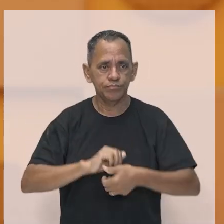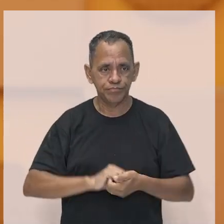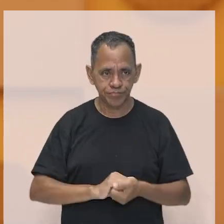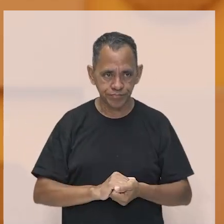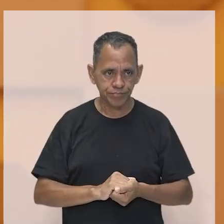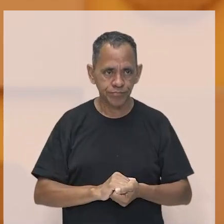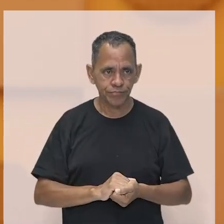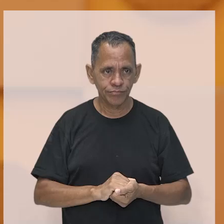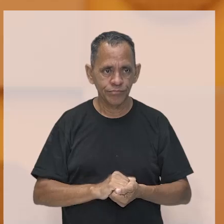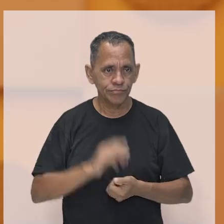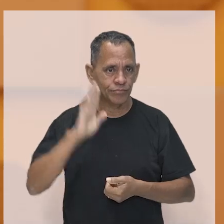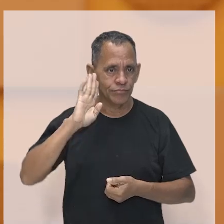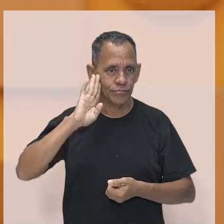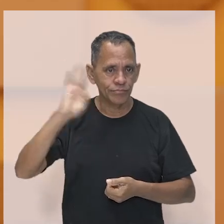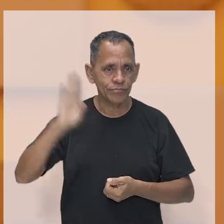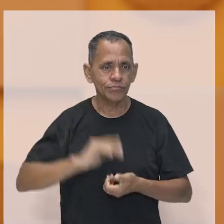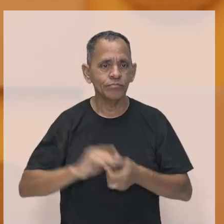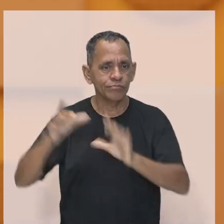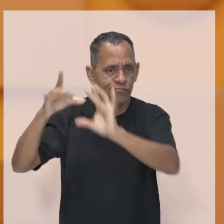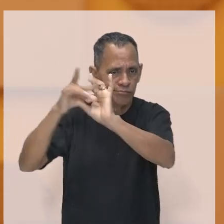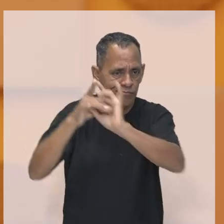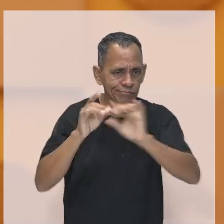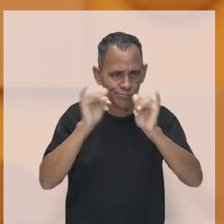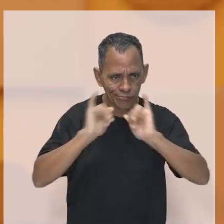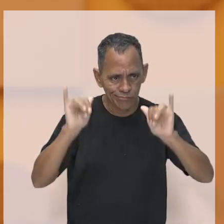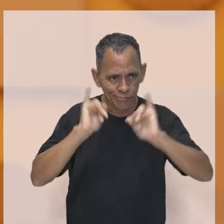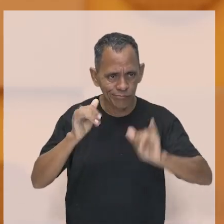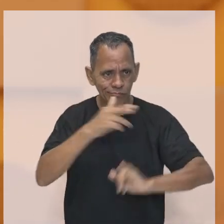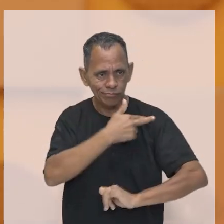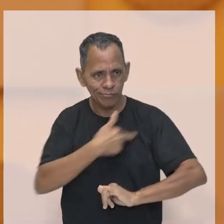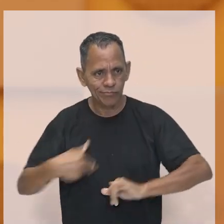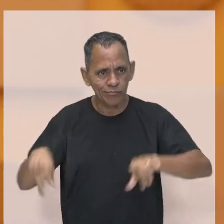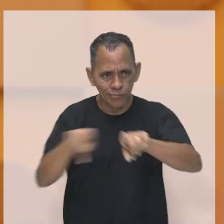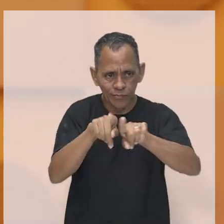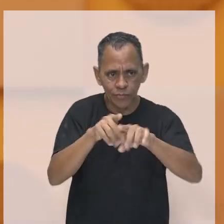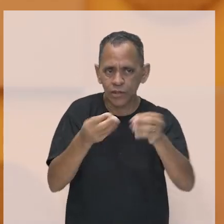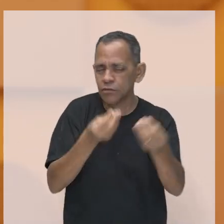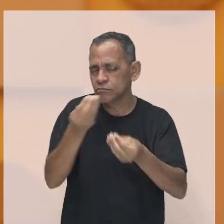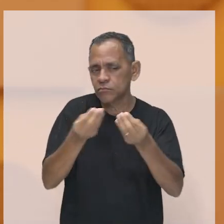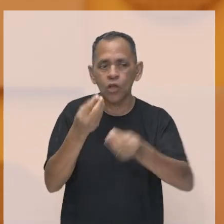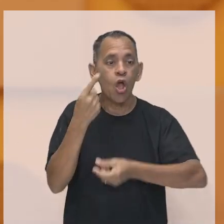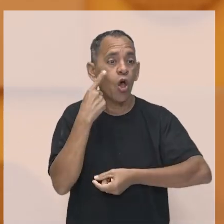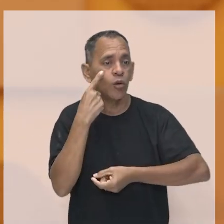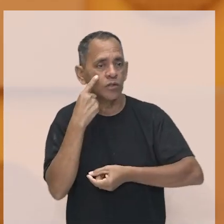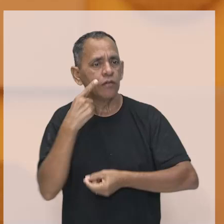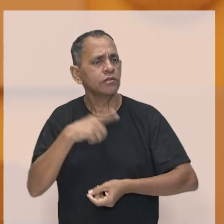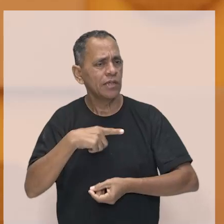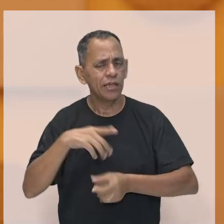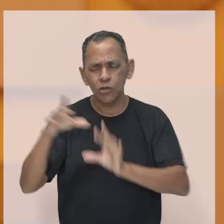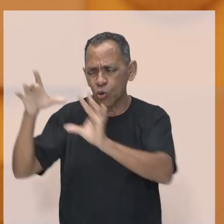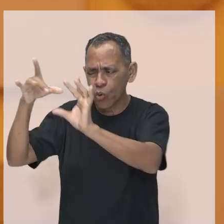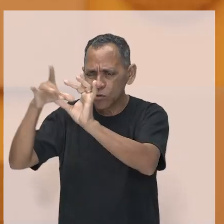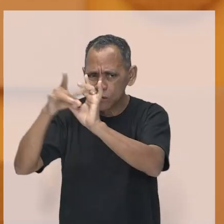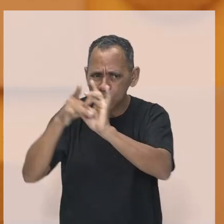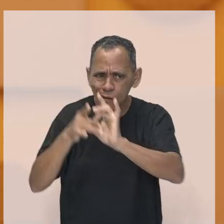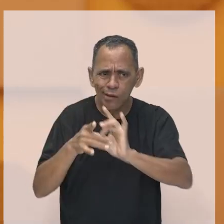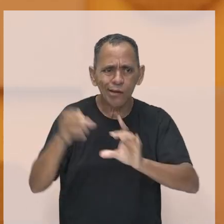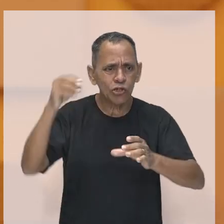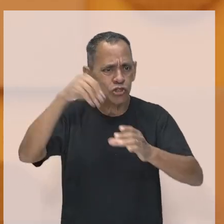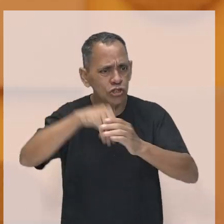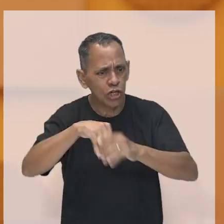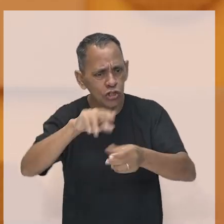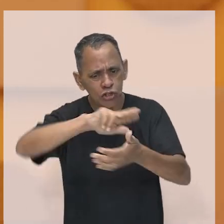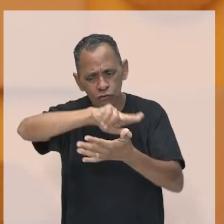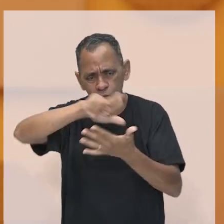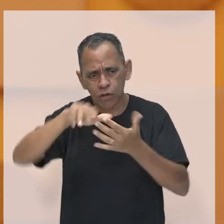as características principais nesse contexto de proclamação da República. Então, observem que tudo há um